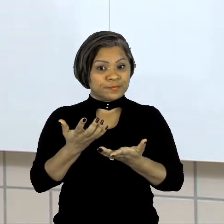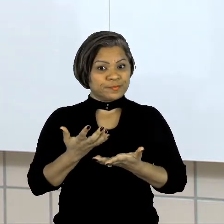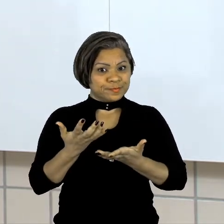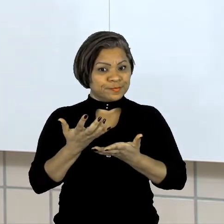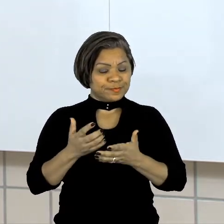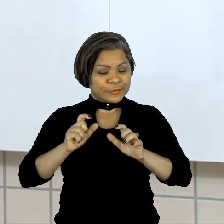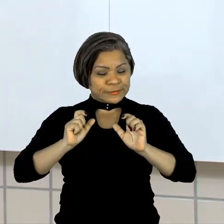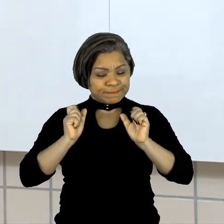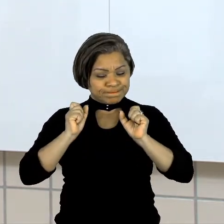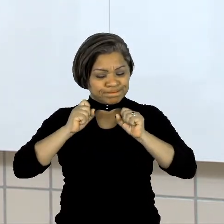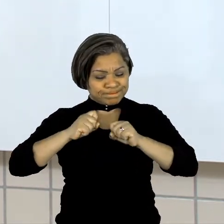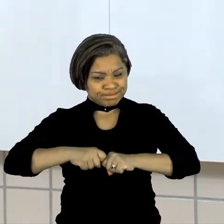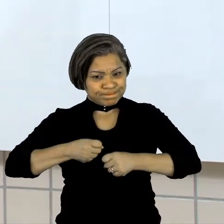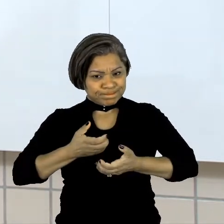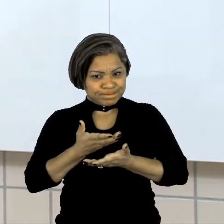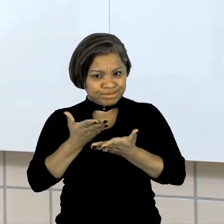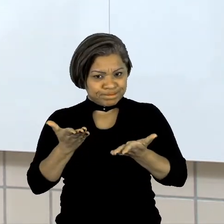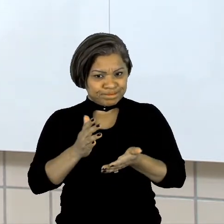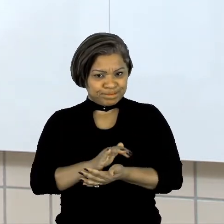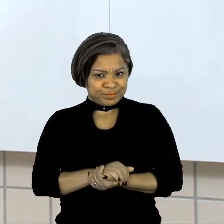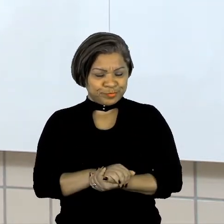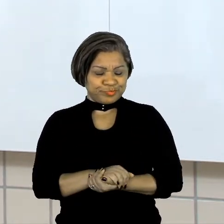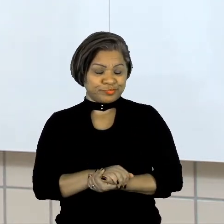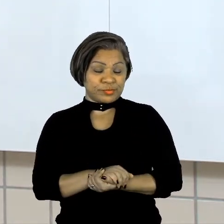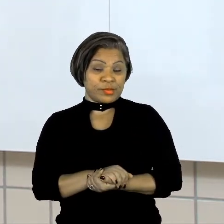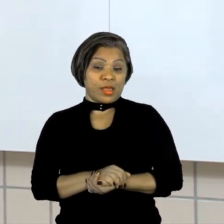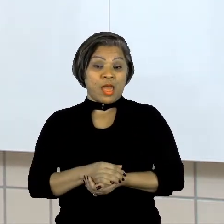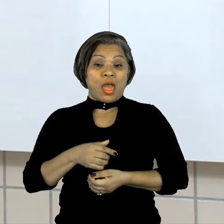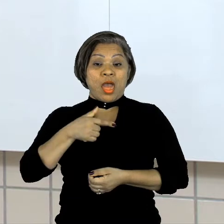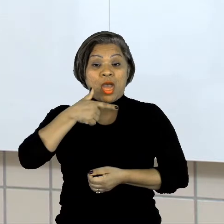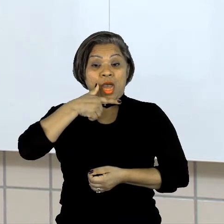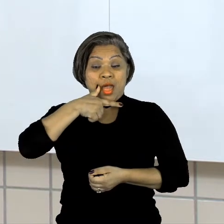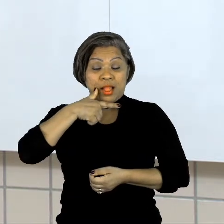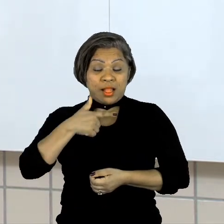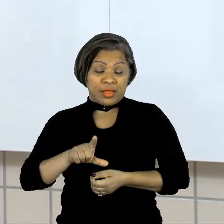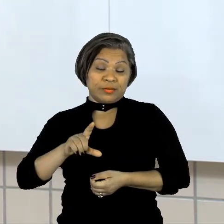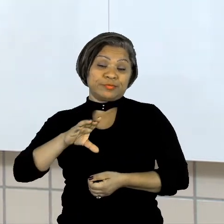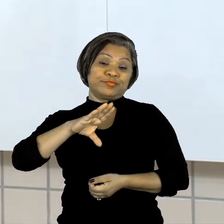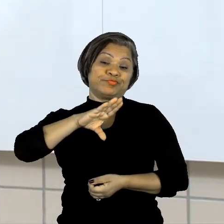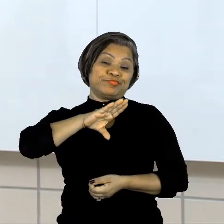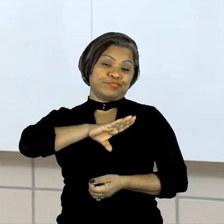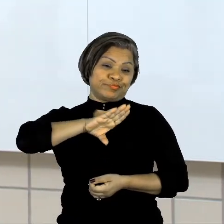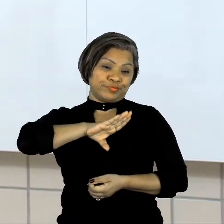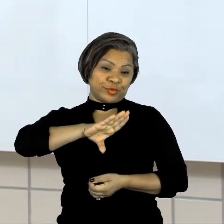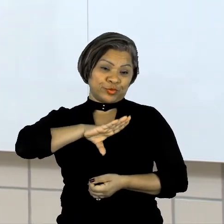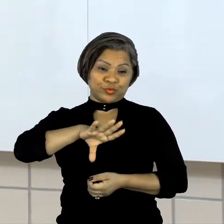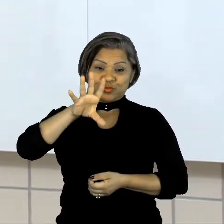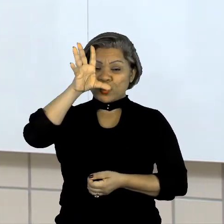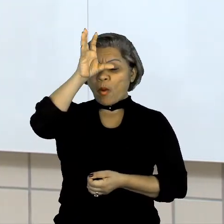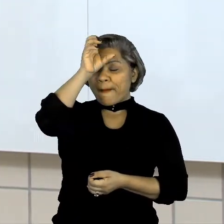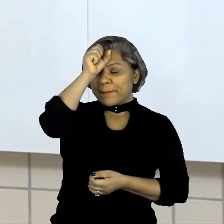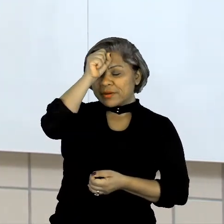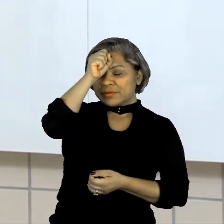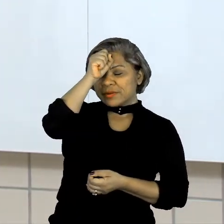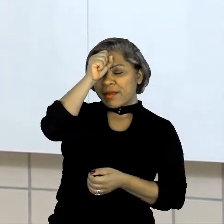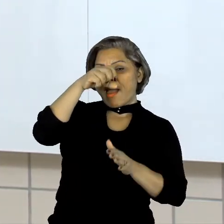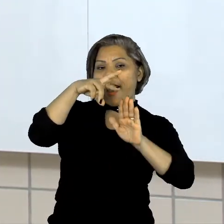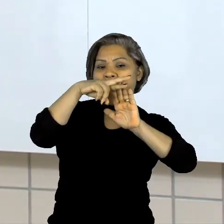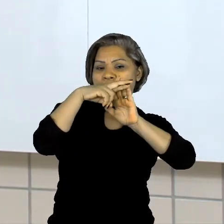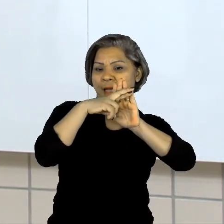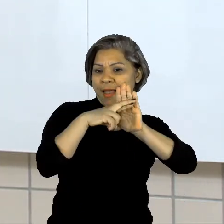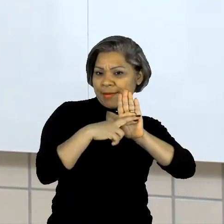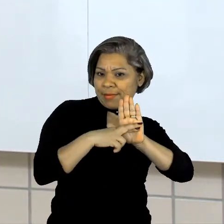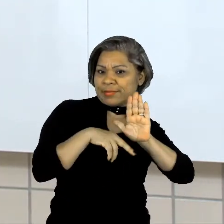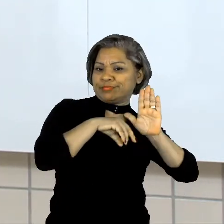a questão da língua portuguesa, o aprender da língua portuguesa e suas regras não é